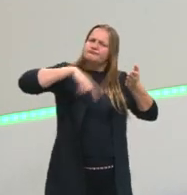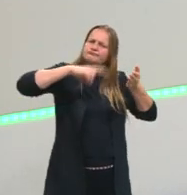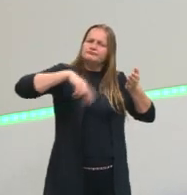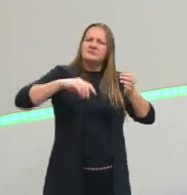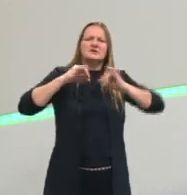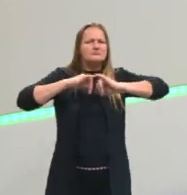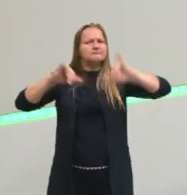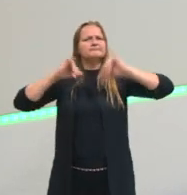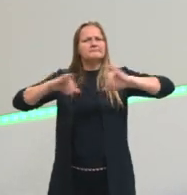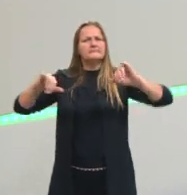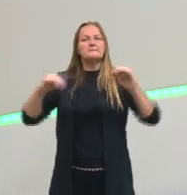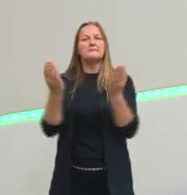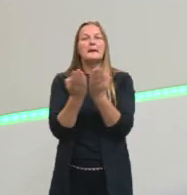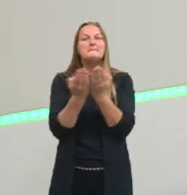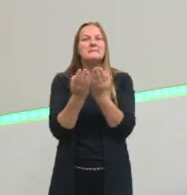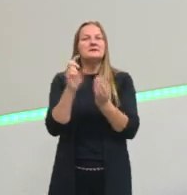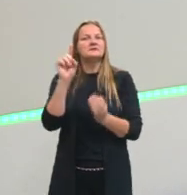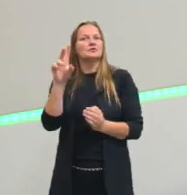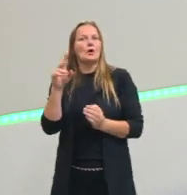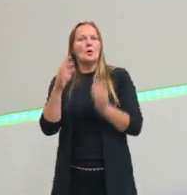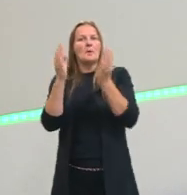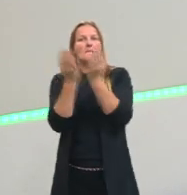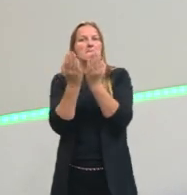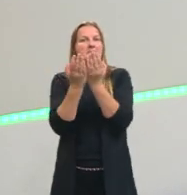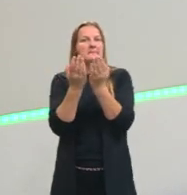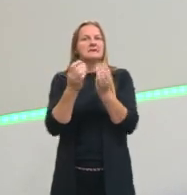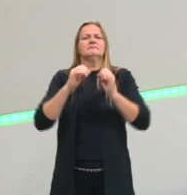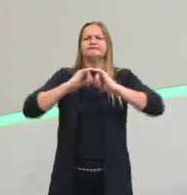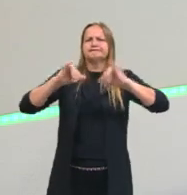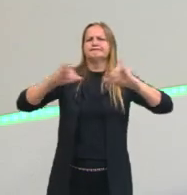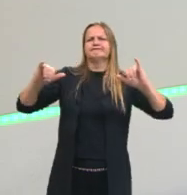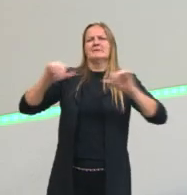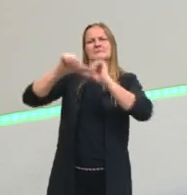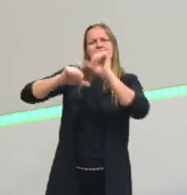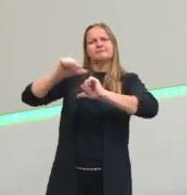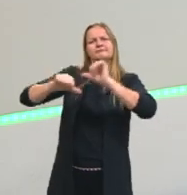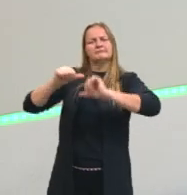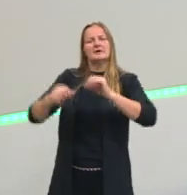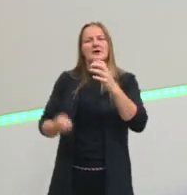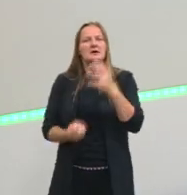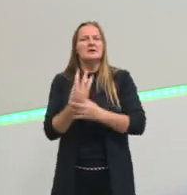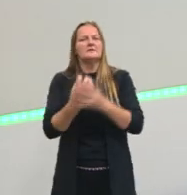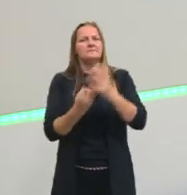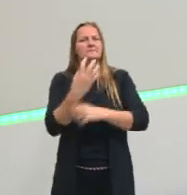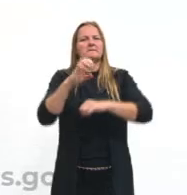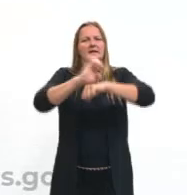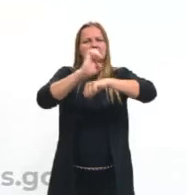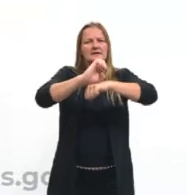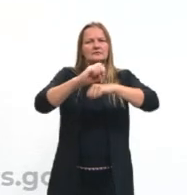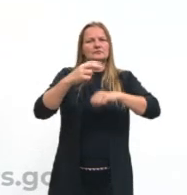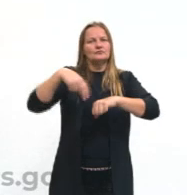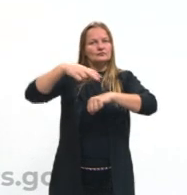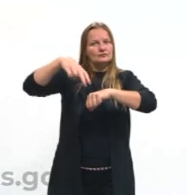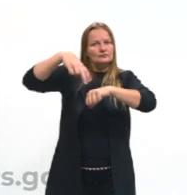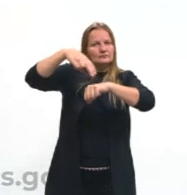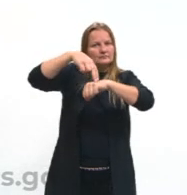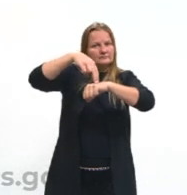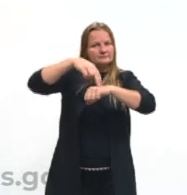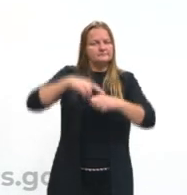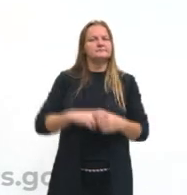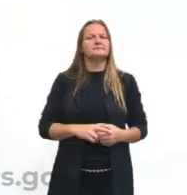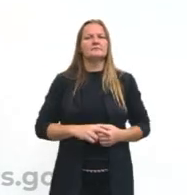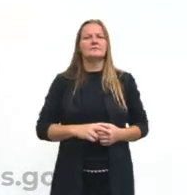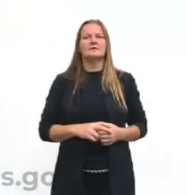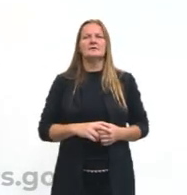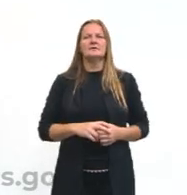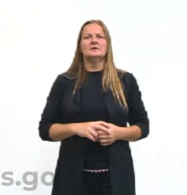Lutero traduziu a Bíblia e as pessoas vão ler muito a Bíblia tudo isso vai mudando a criação dos estados nacionais Agora não